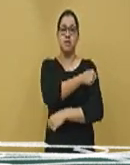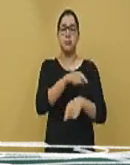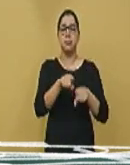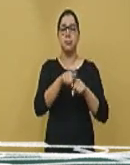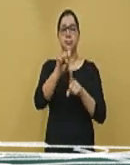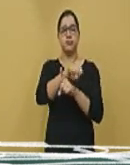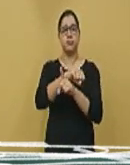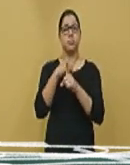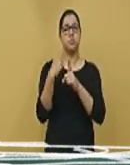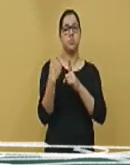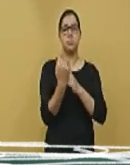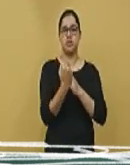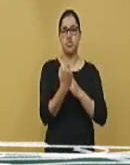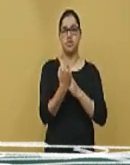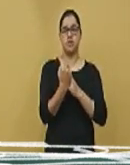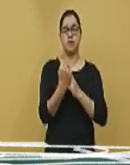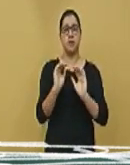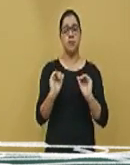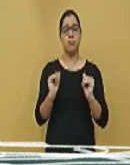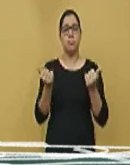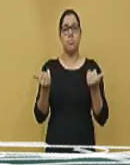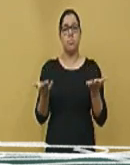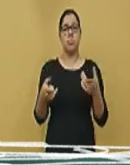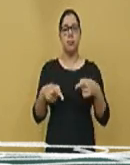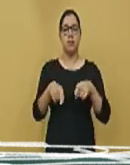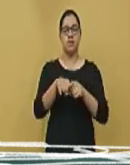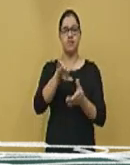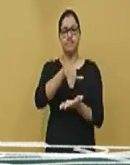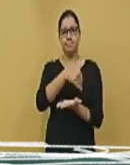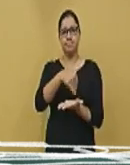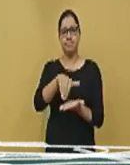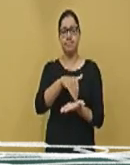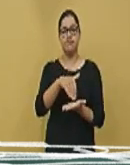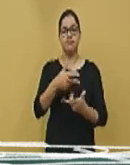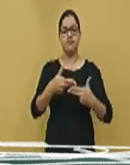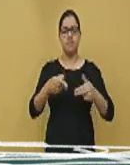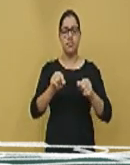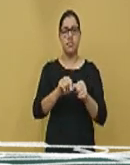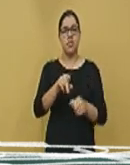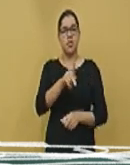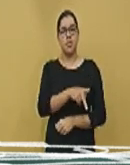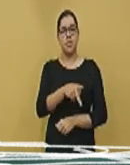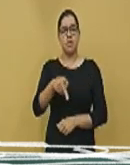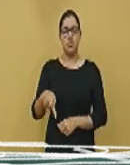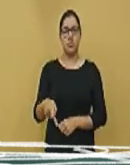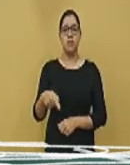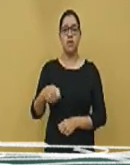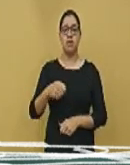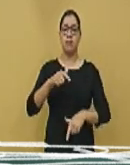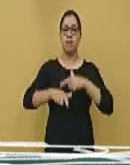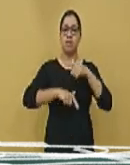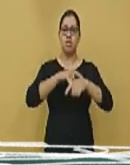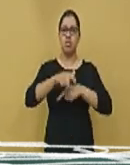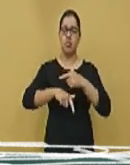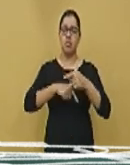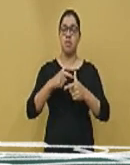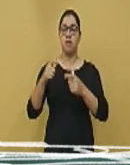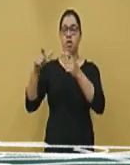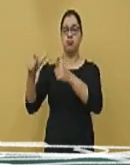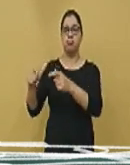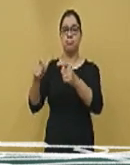sociedade lá fora, as secretarias, os professores, enfim, que atuam na rede pública e particular de